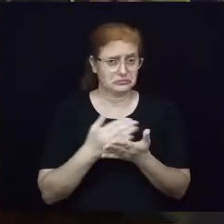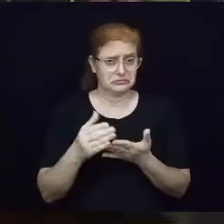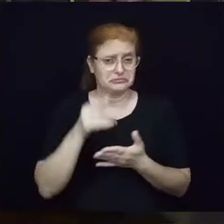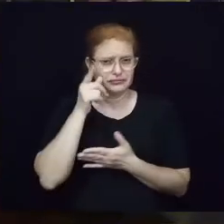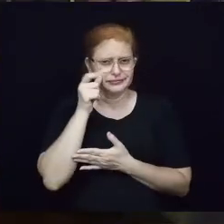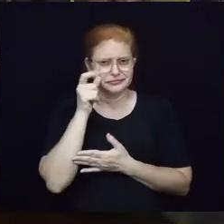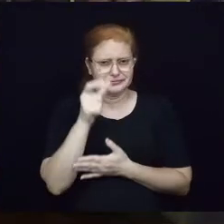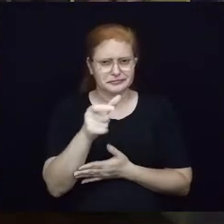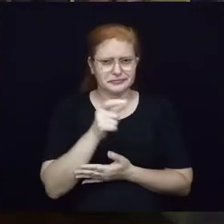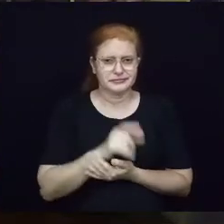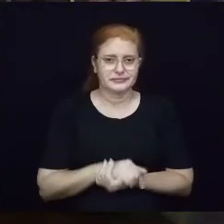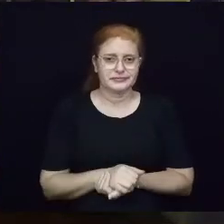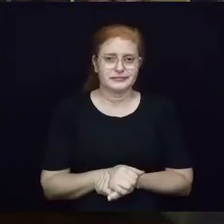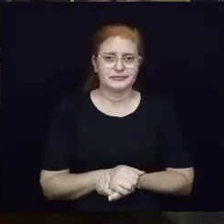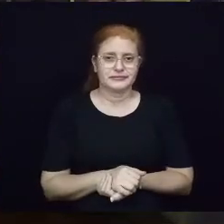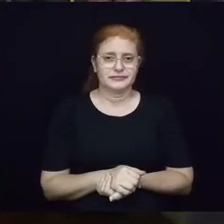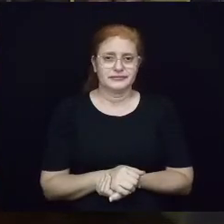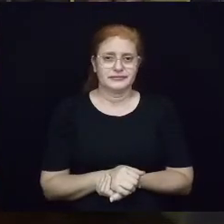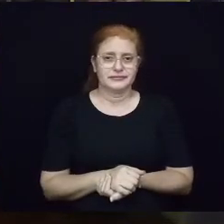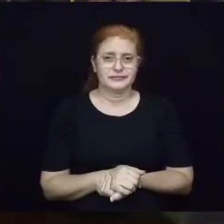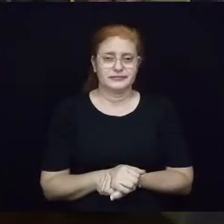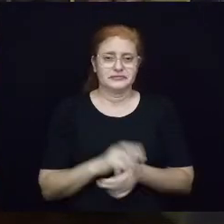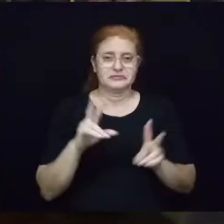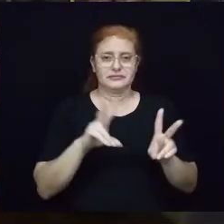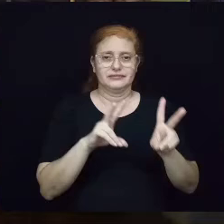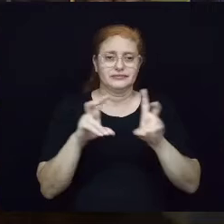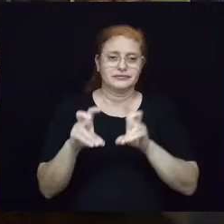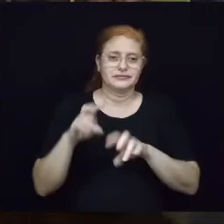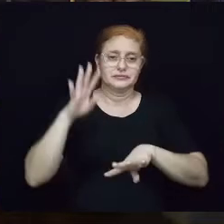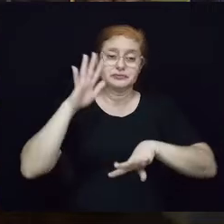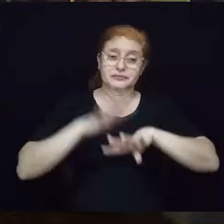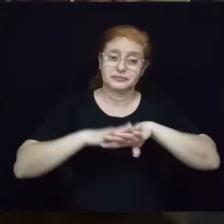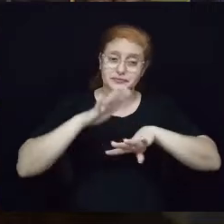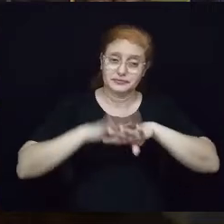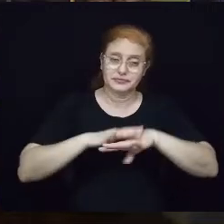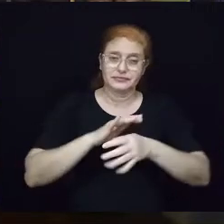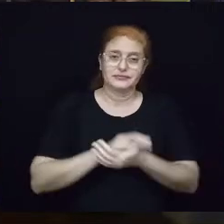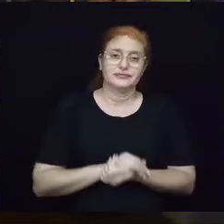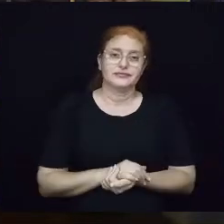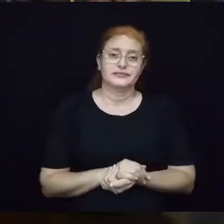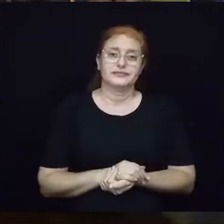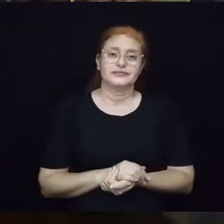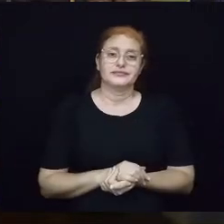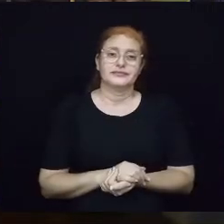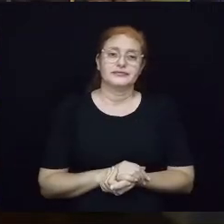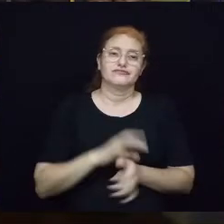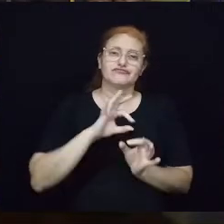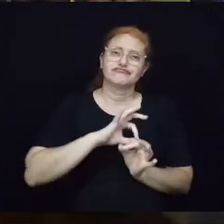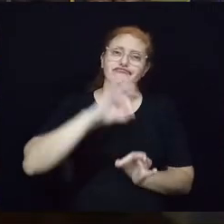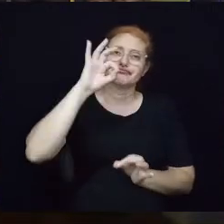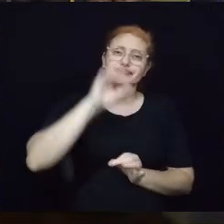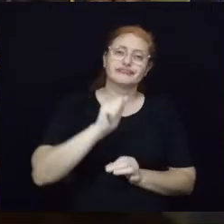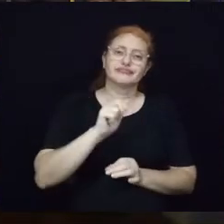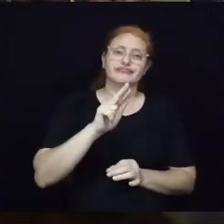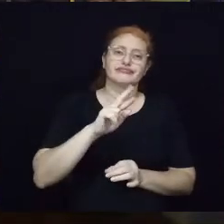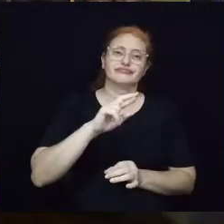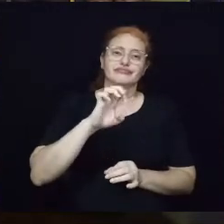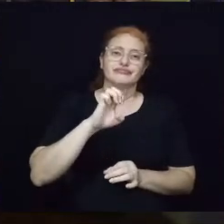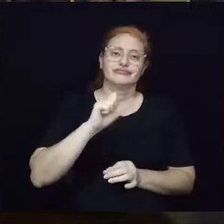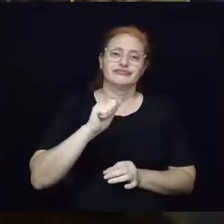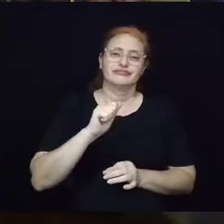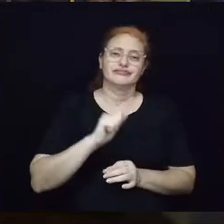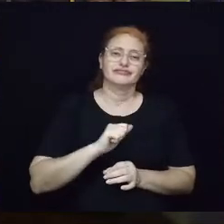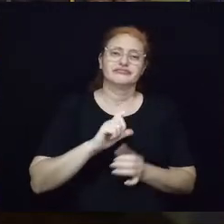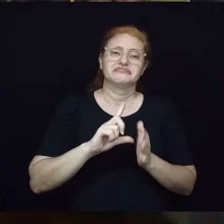teu interesse por essas questões da matemática, a proporção áurea